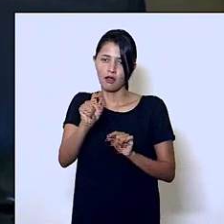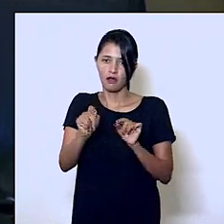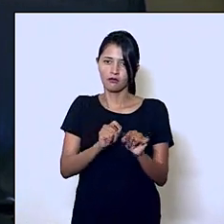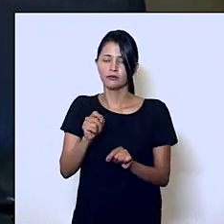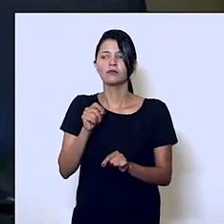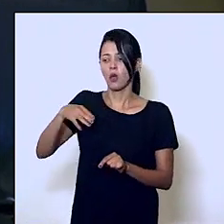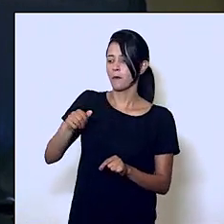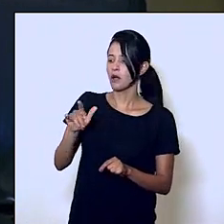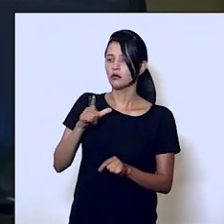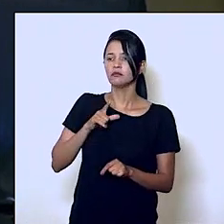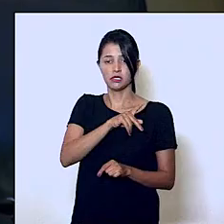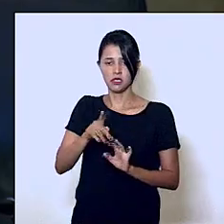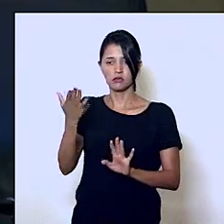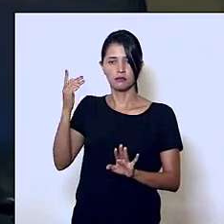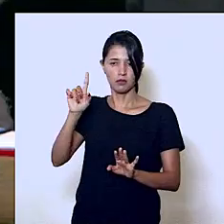FUNAG.